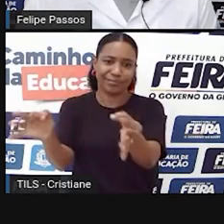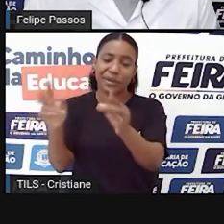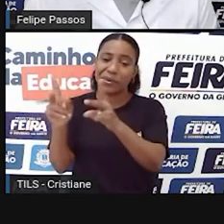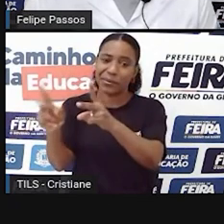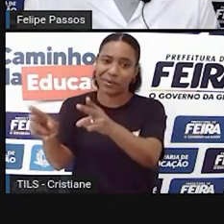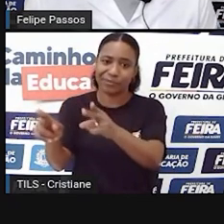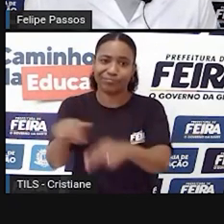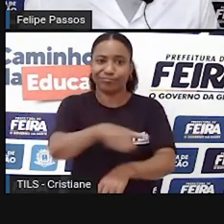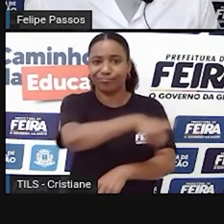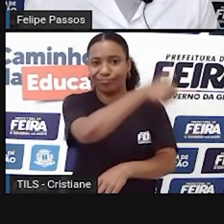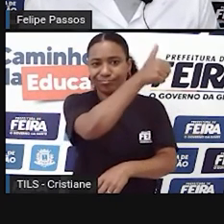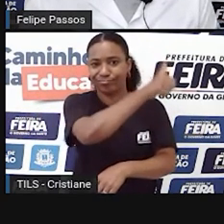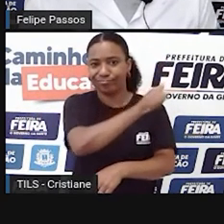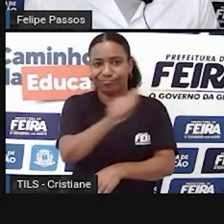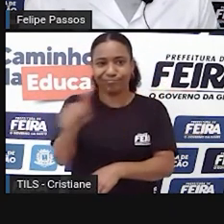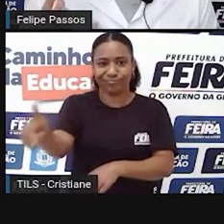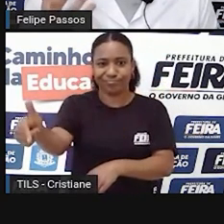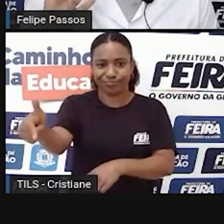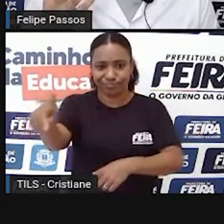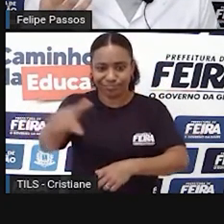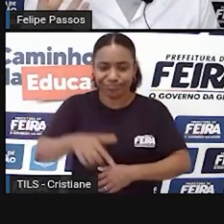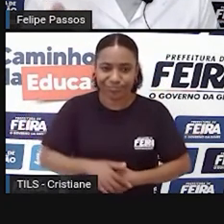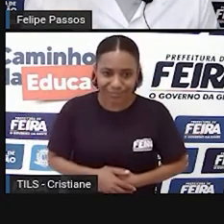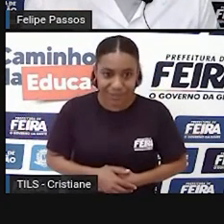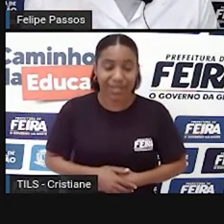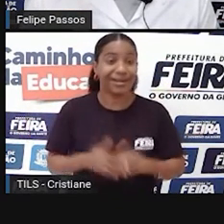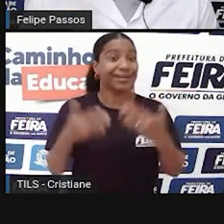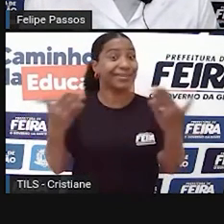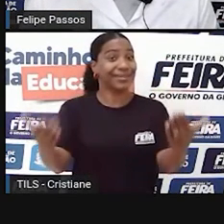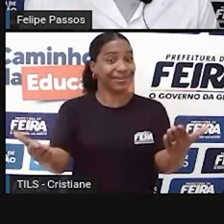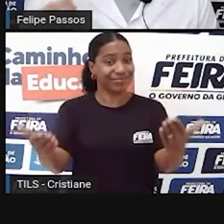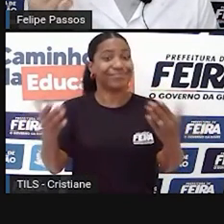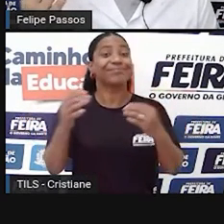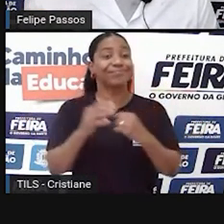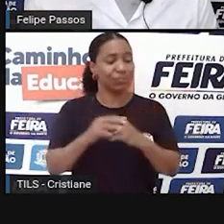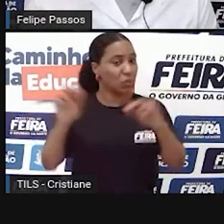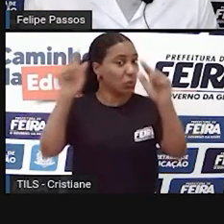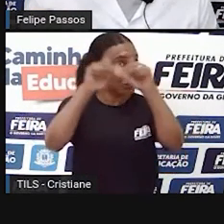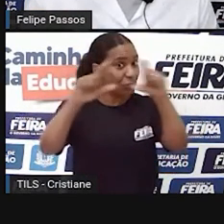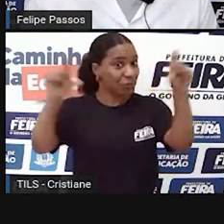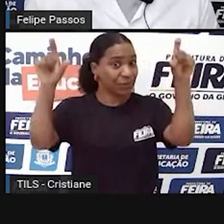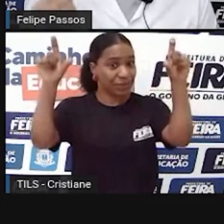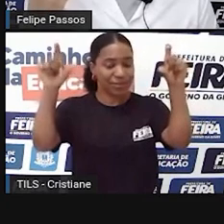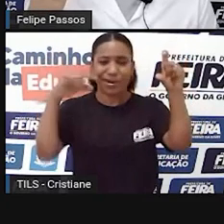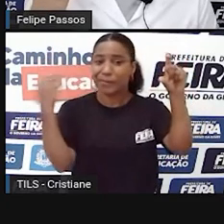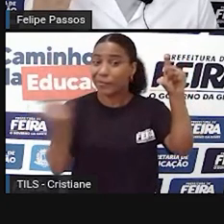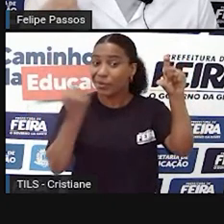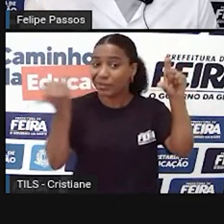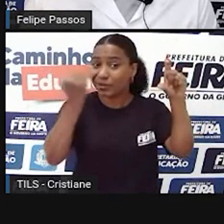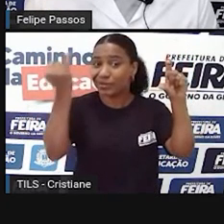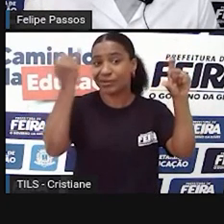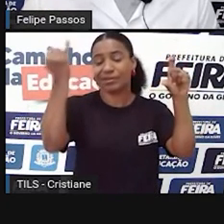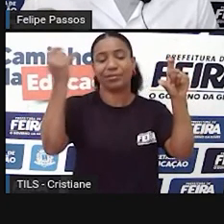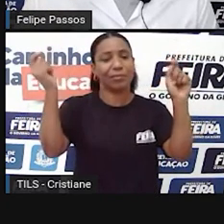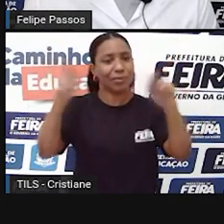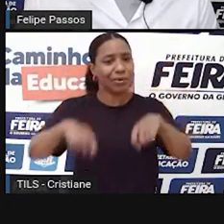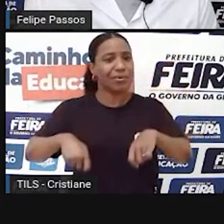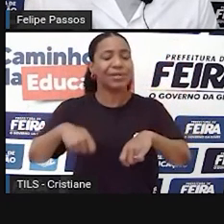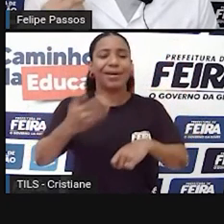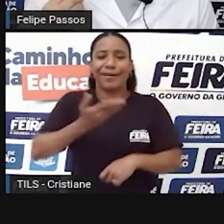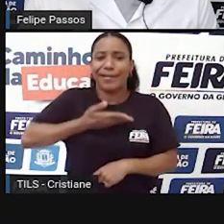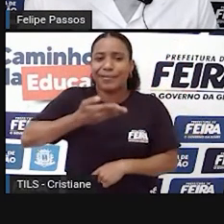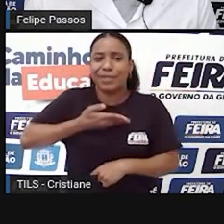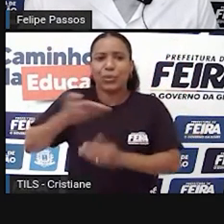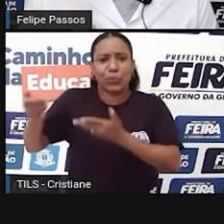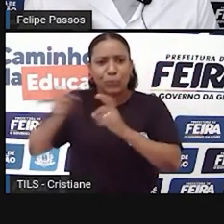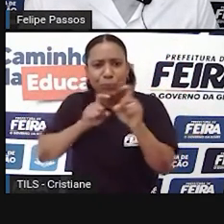Então, pessoal, a gente vai ficando por aqui. Esse tema é importantíssimo, tá? Leve esse tema para sua roda de amigos. Converse com